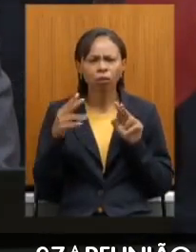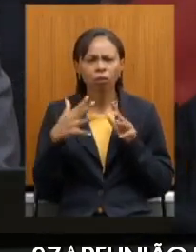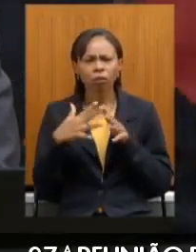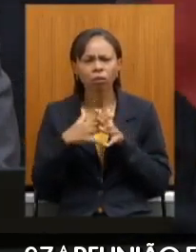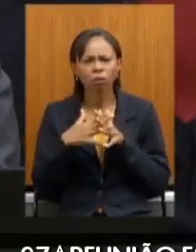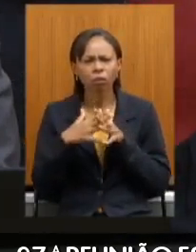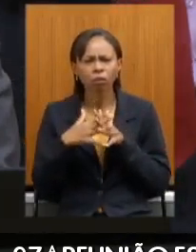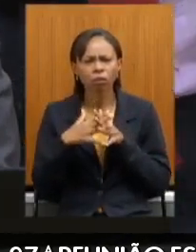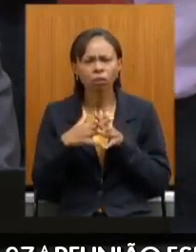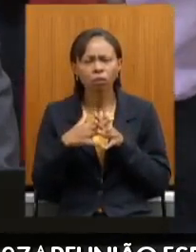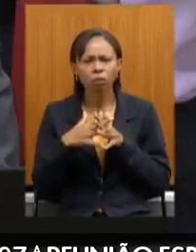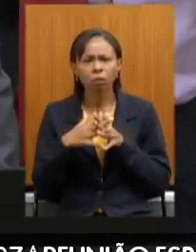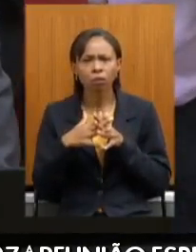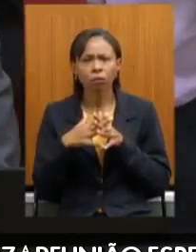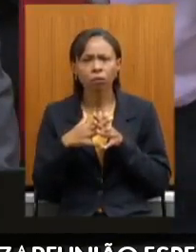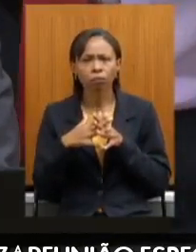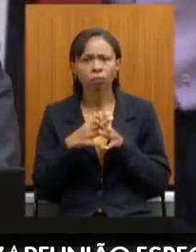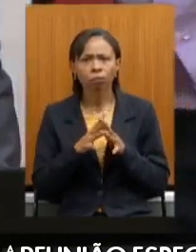muito boa.